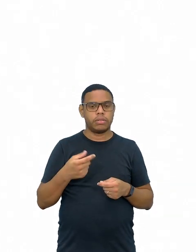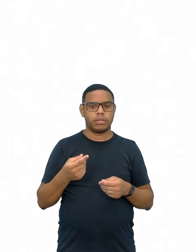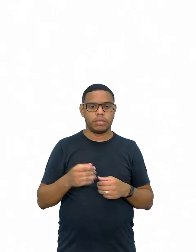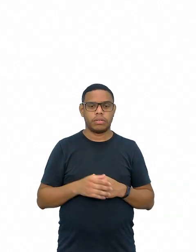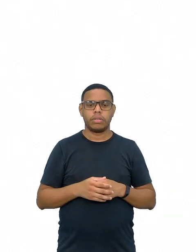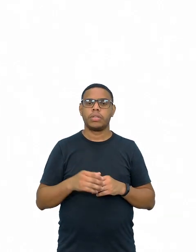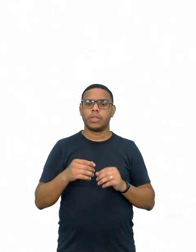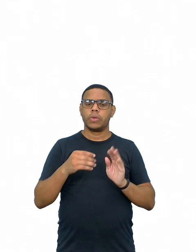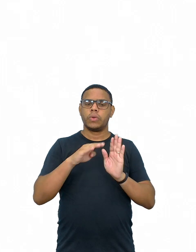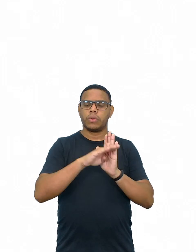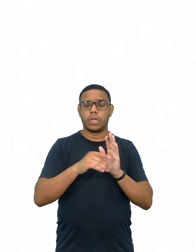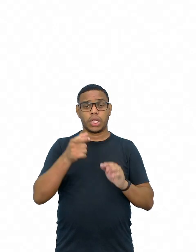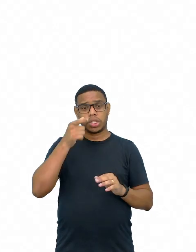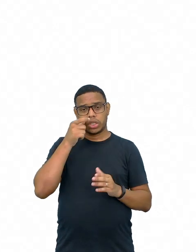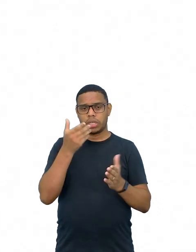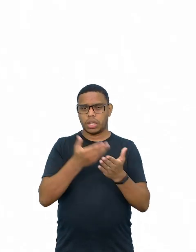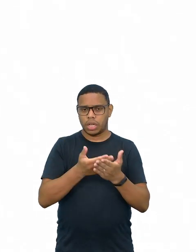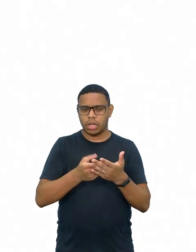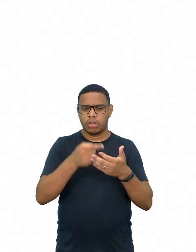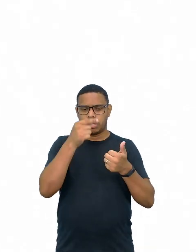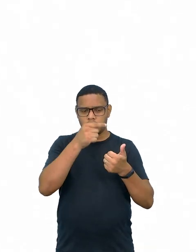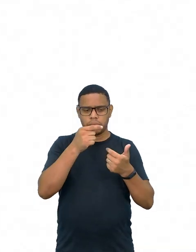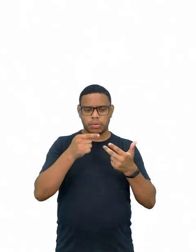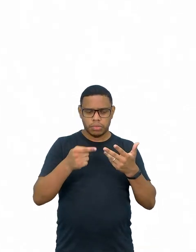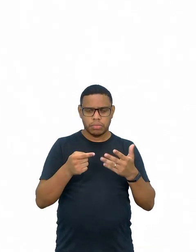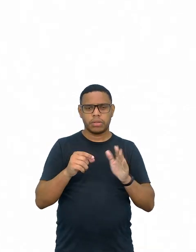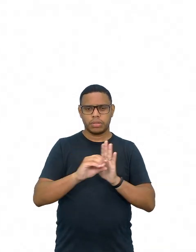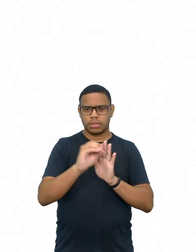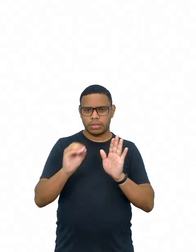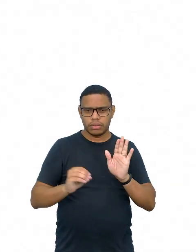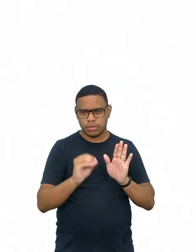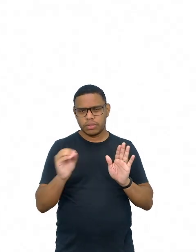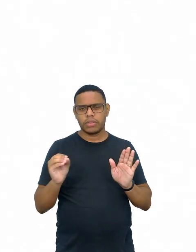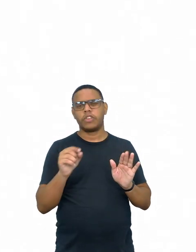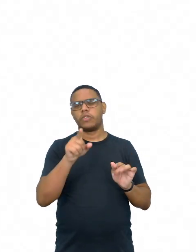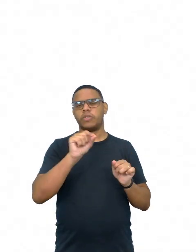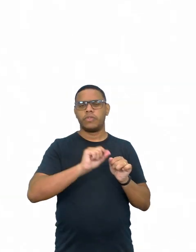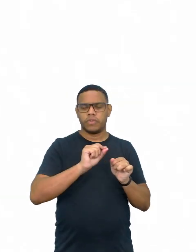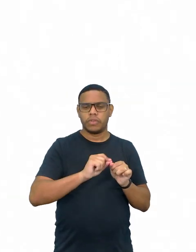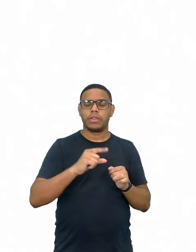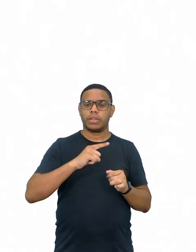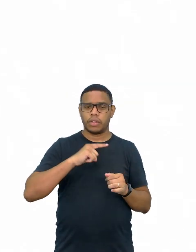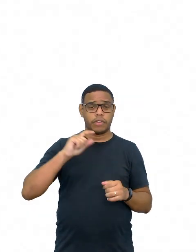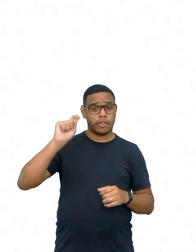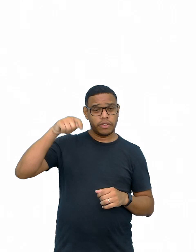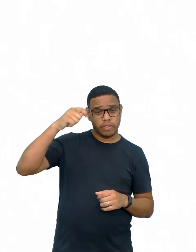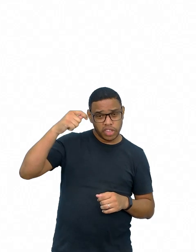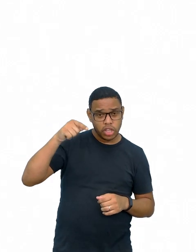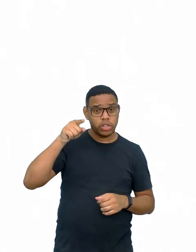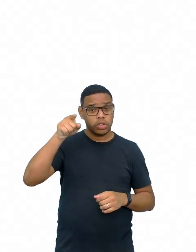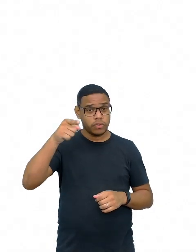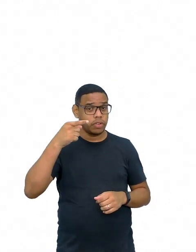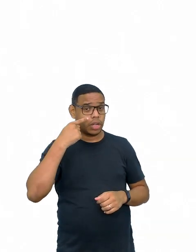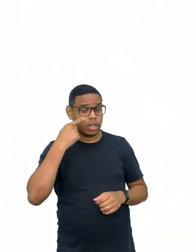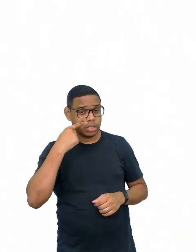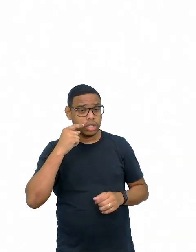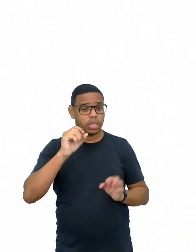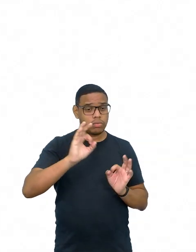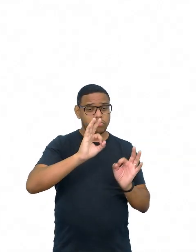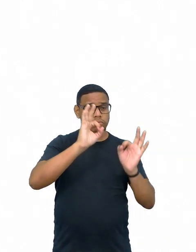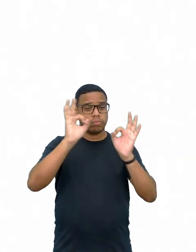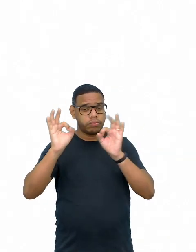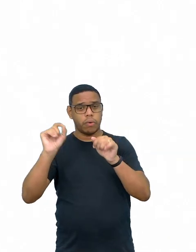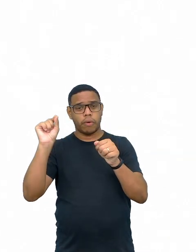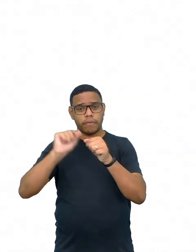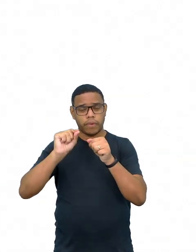você vai assistir a tal e tal aula do Centro de Mídias, você vai ver esse vídeo, você vai fazer essa